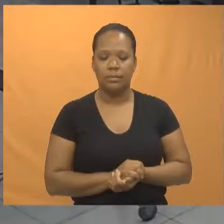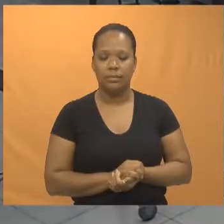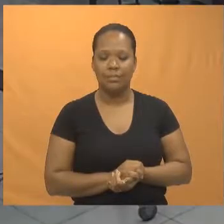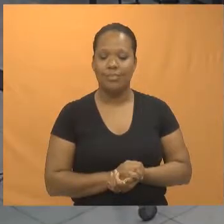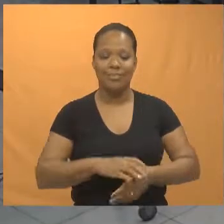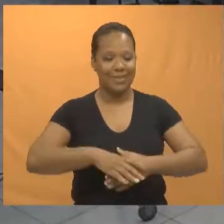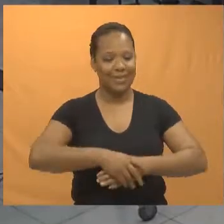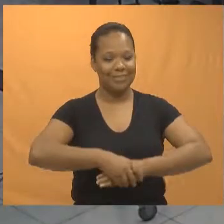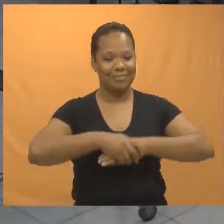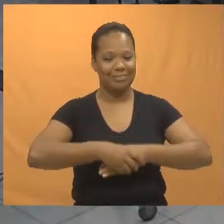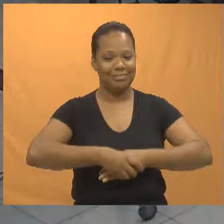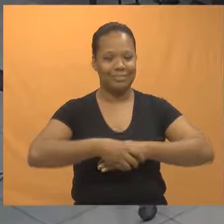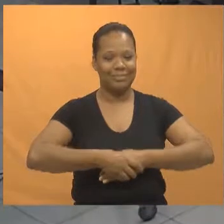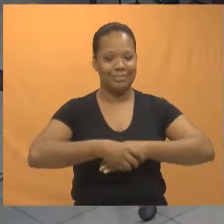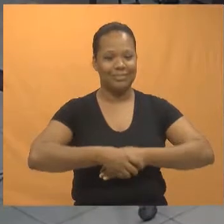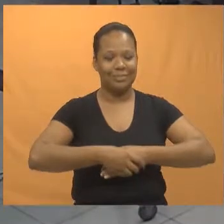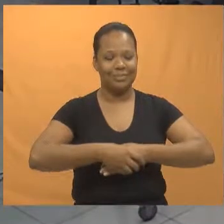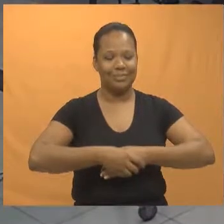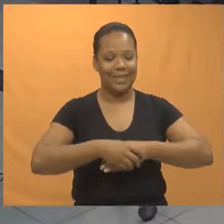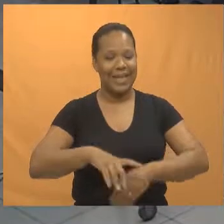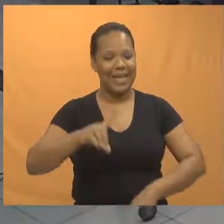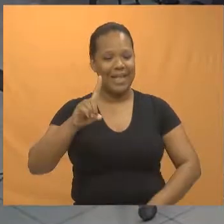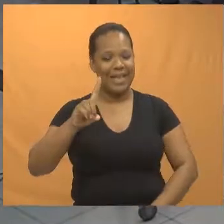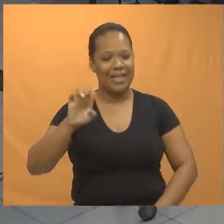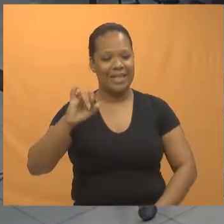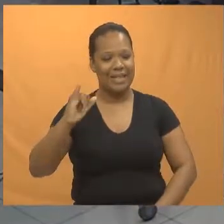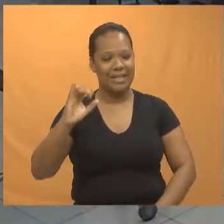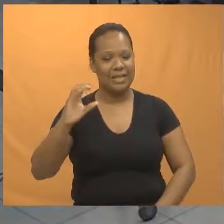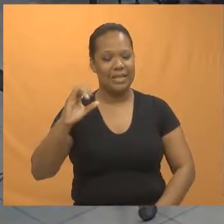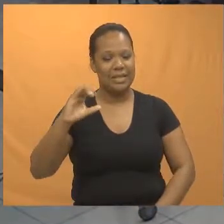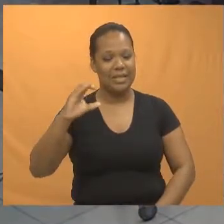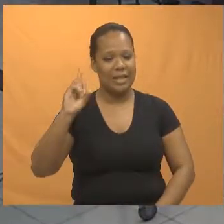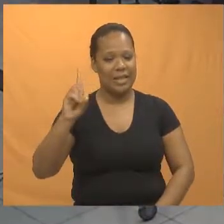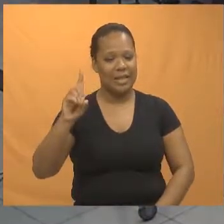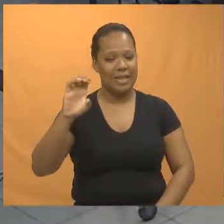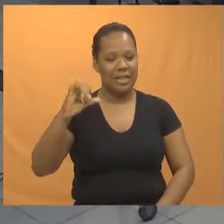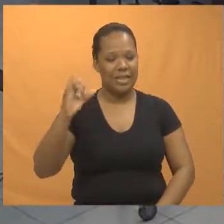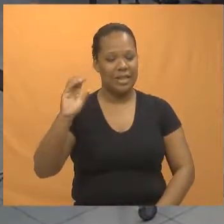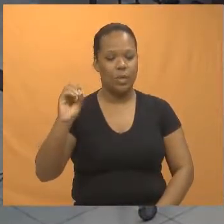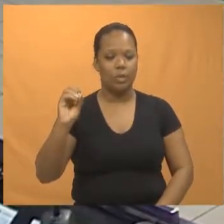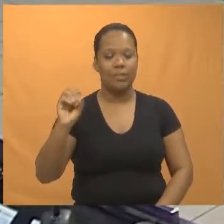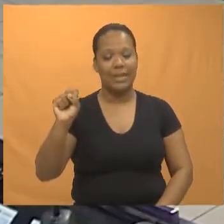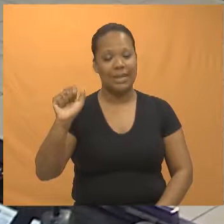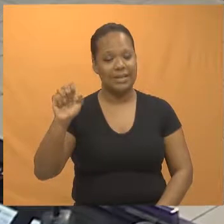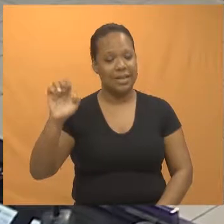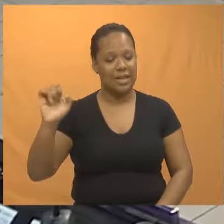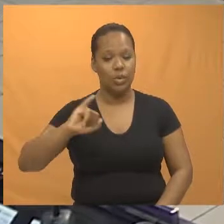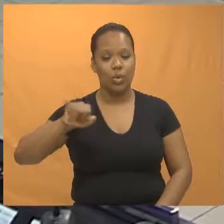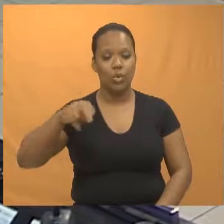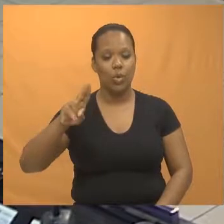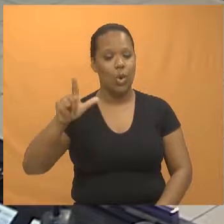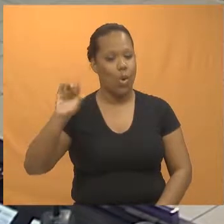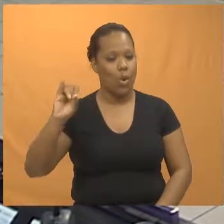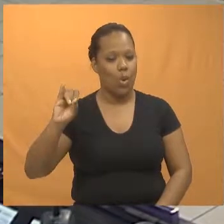Quero cumprimentar o Décio, que está aqui, sindicato, o SAI, o Júlio